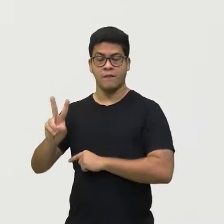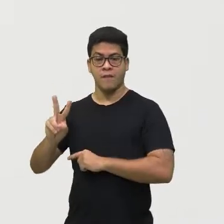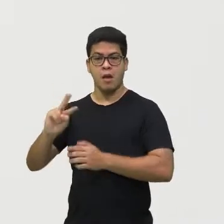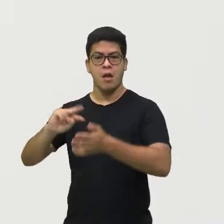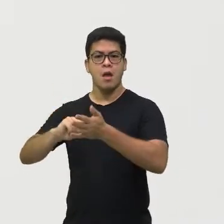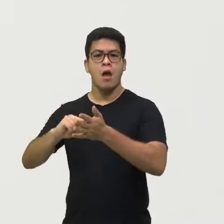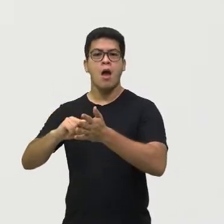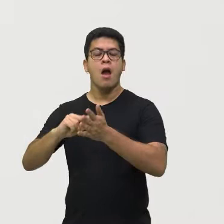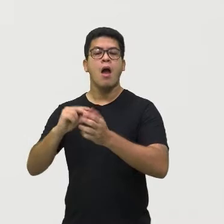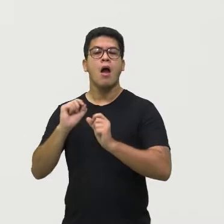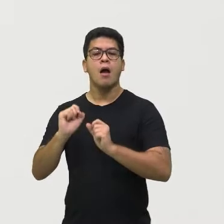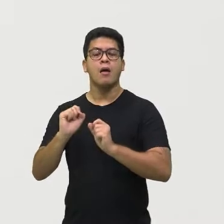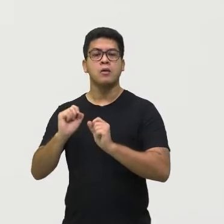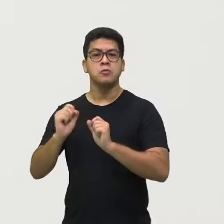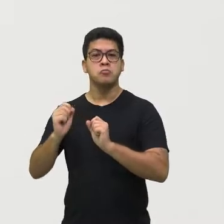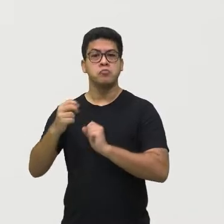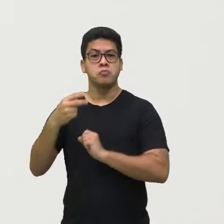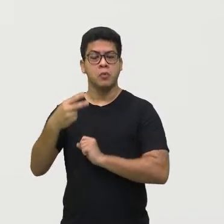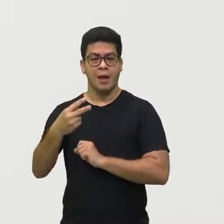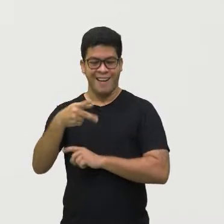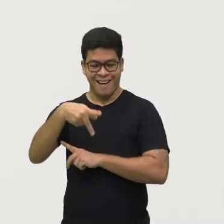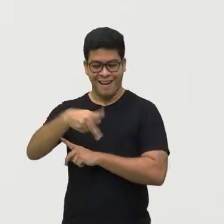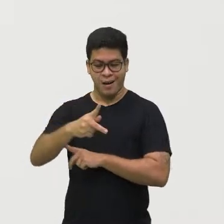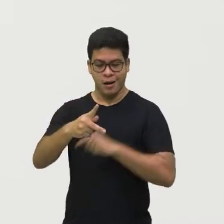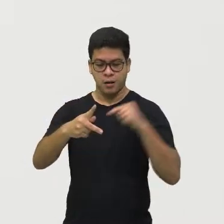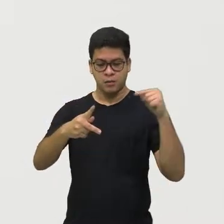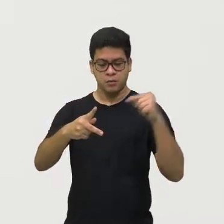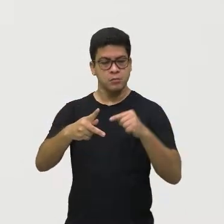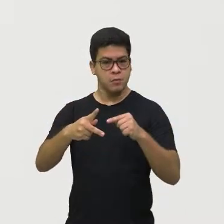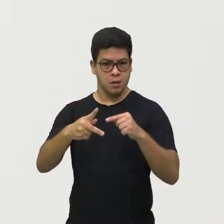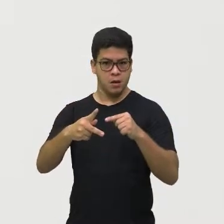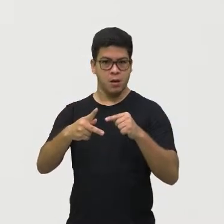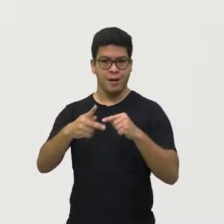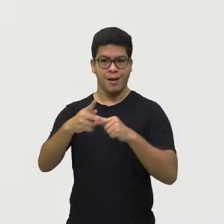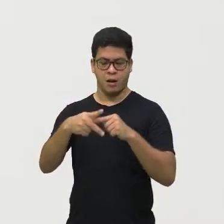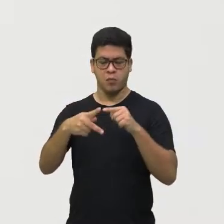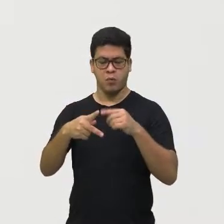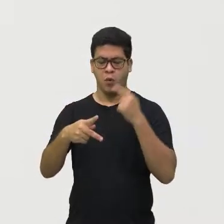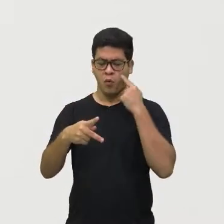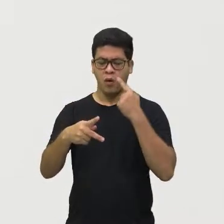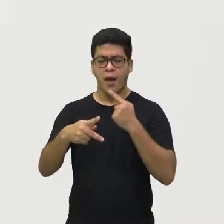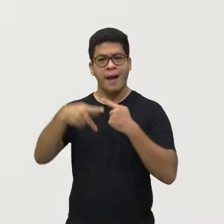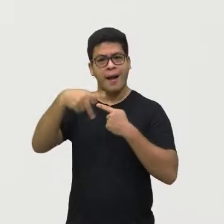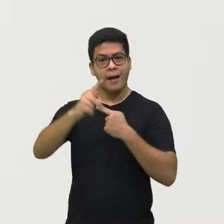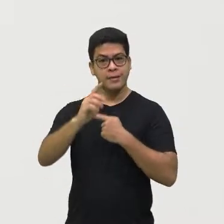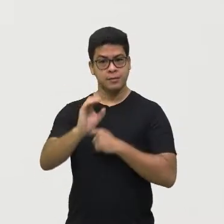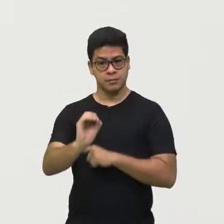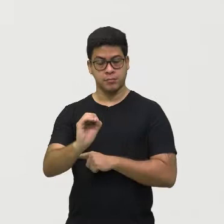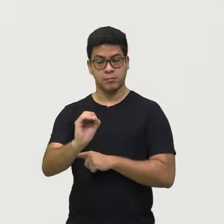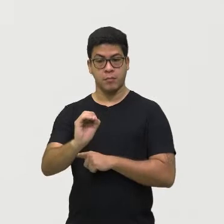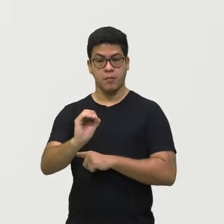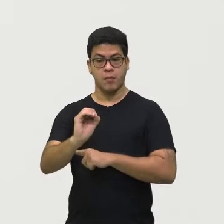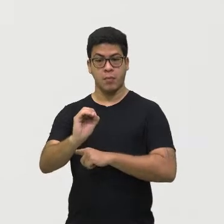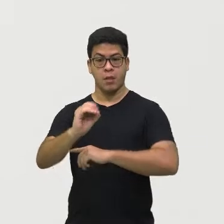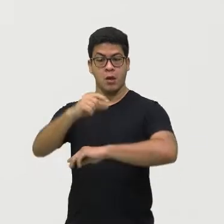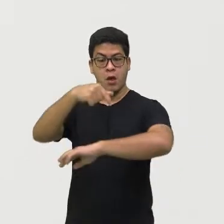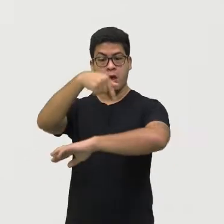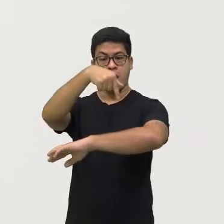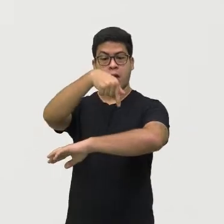igual a uma constante que a gente chama de K, aí ela está colocada como K0, porque é o valor dessa constante no